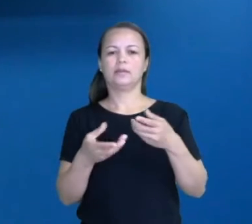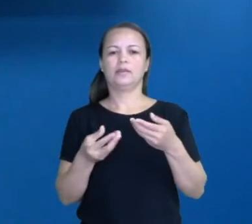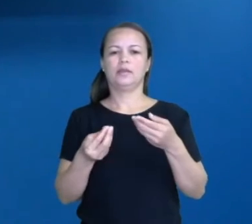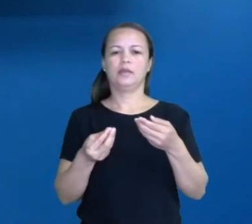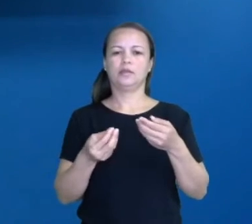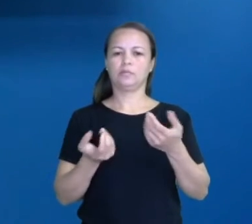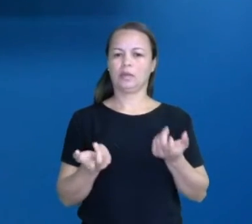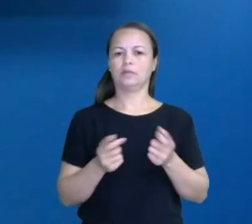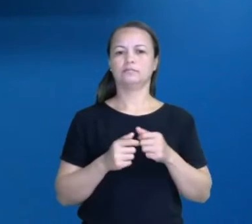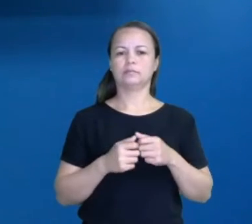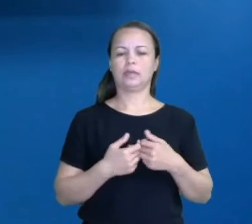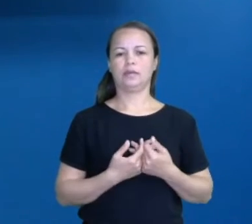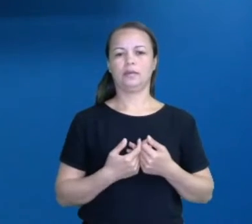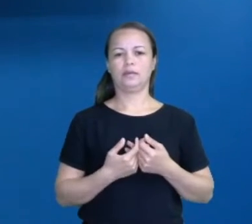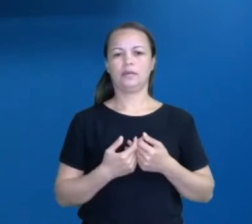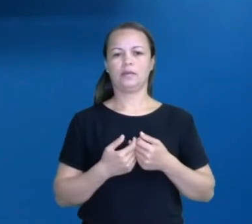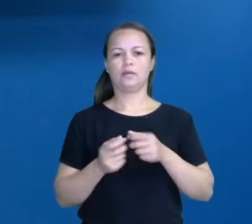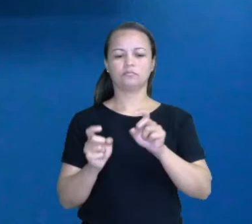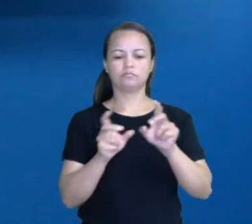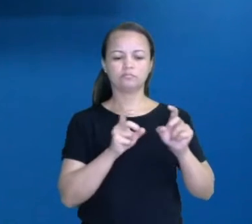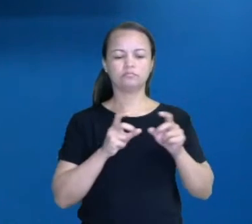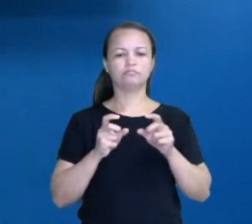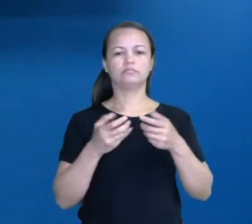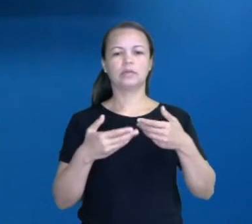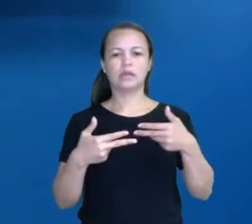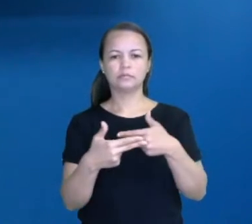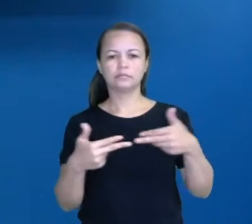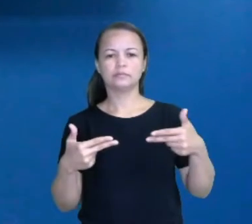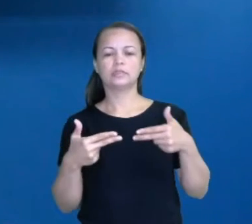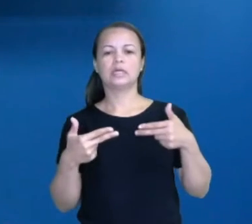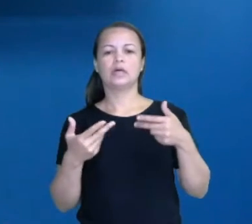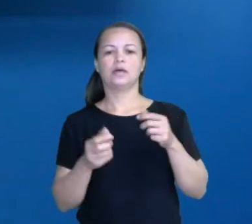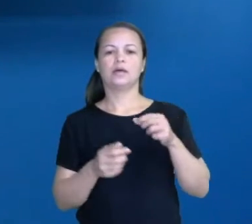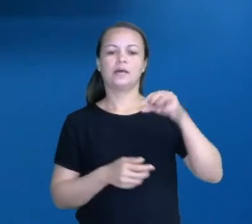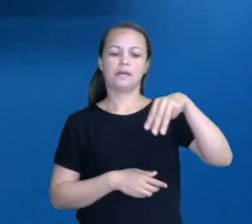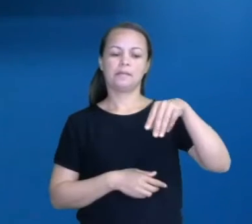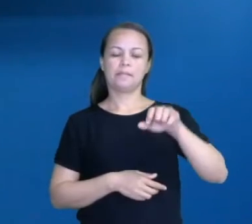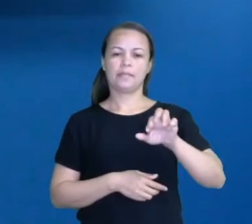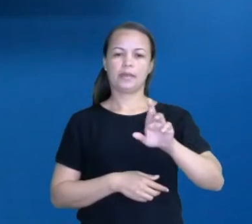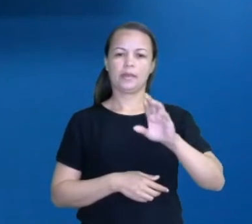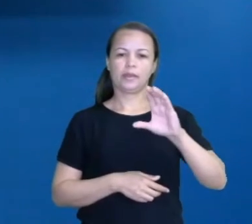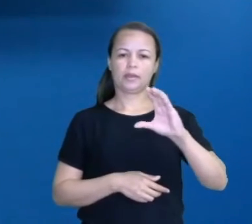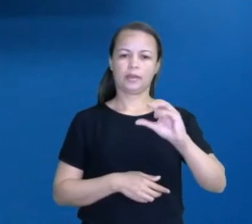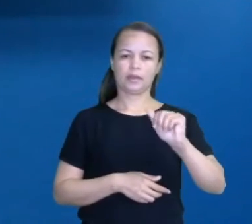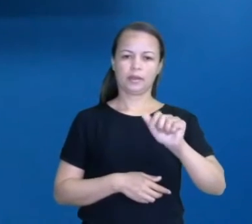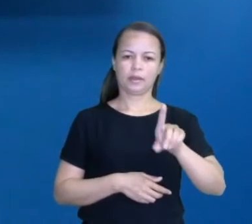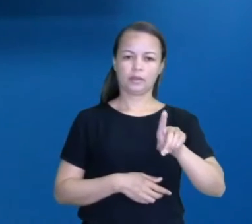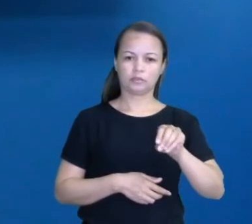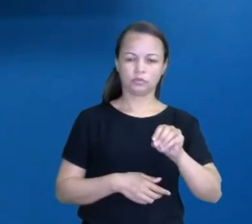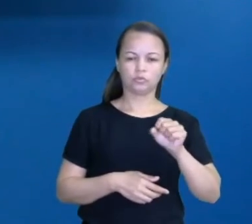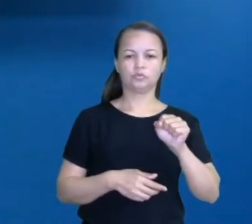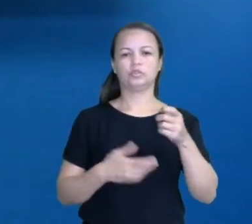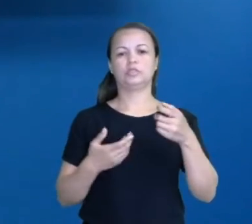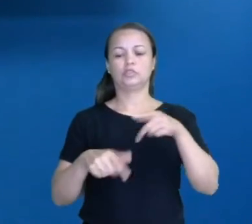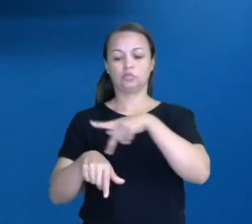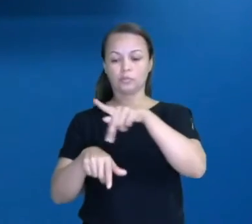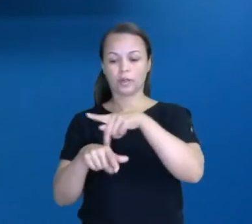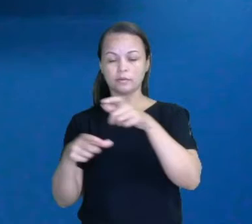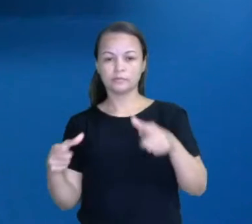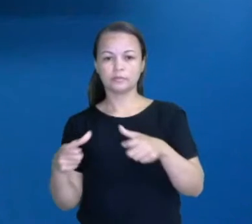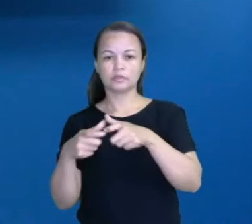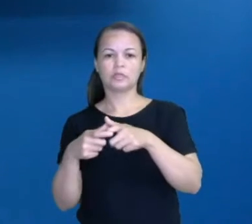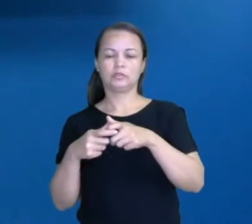esse mercado também, né? Então, eles têm muito interesse que os países menores eles sejam países consumidores dos